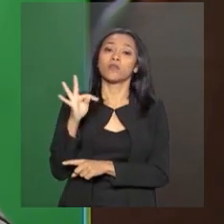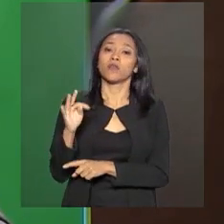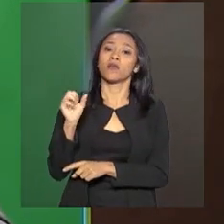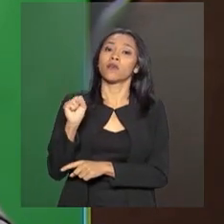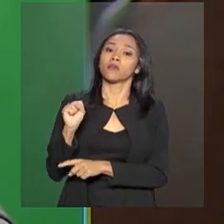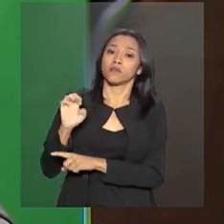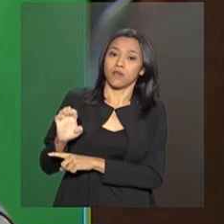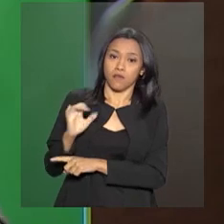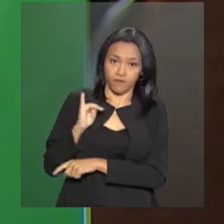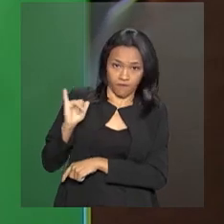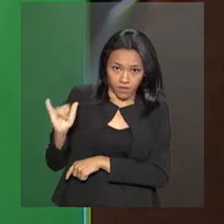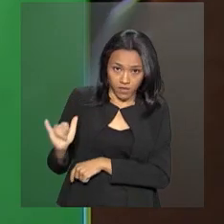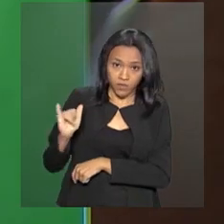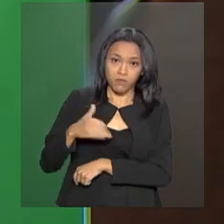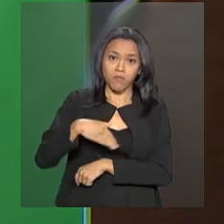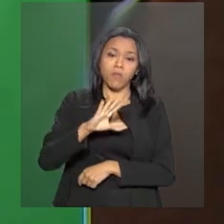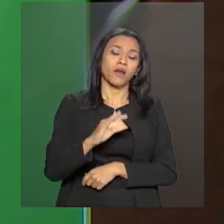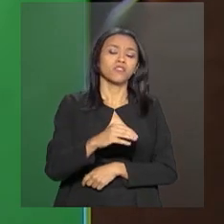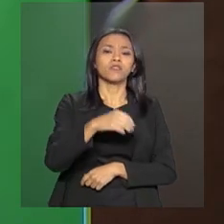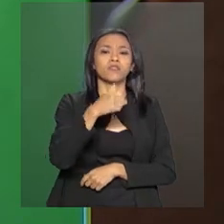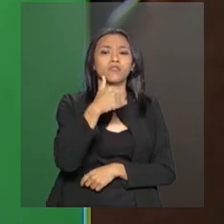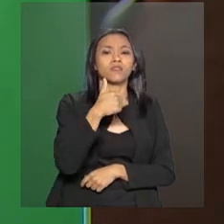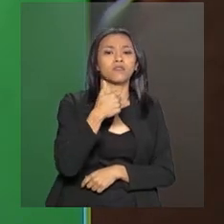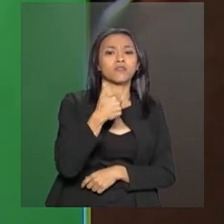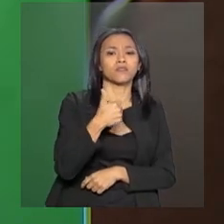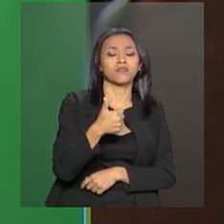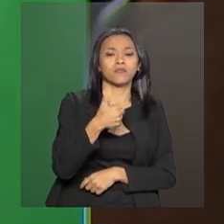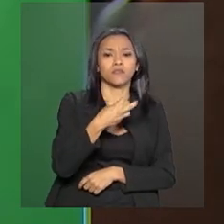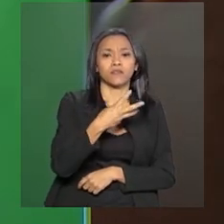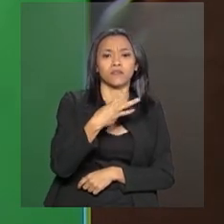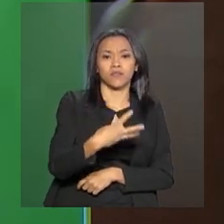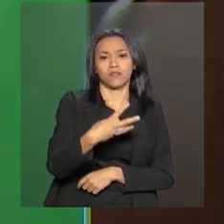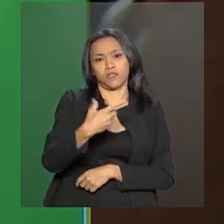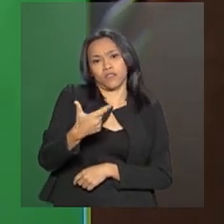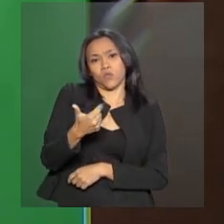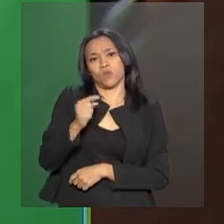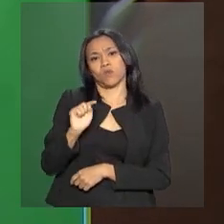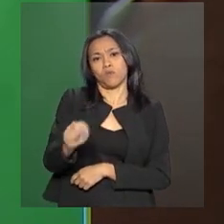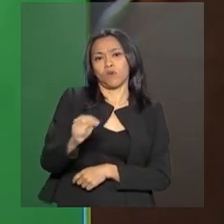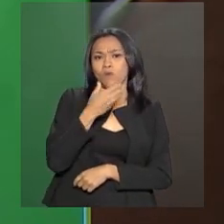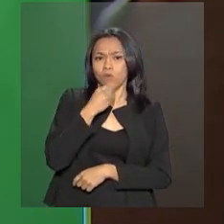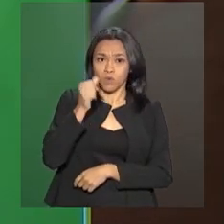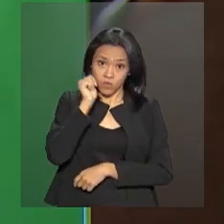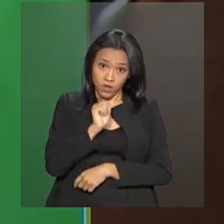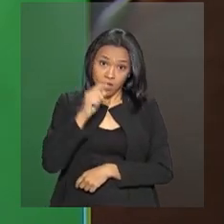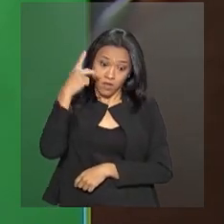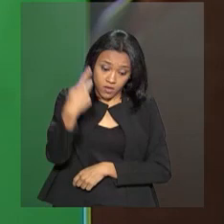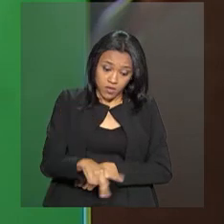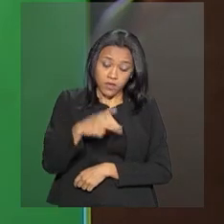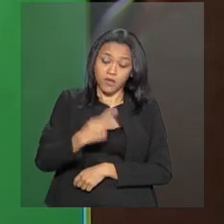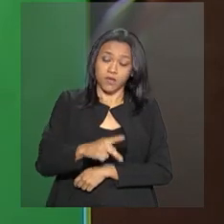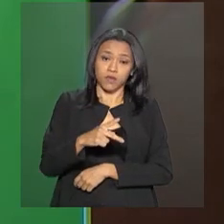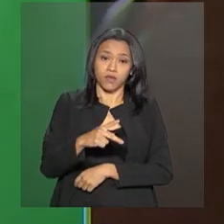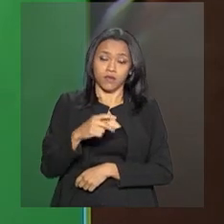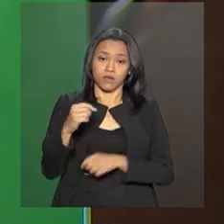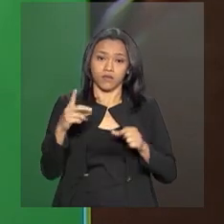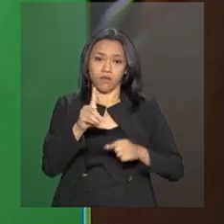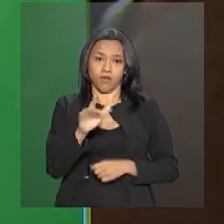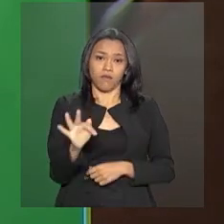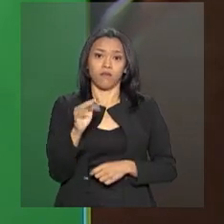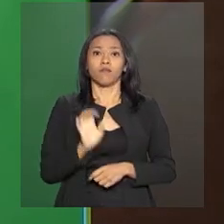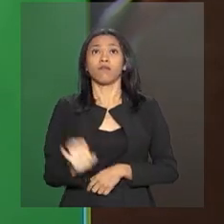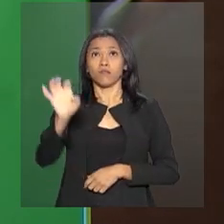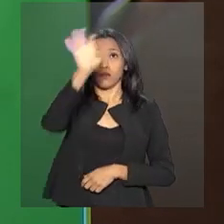de 312 mil homens e mulheres que aqui no Distrito Federal e em todos os estados fizeram com